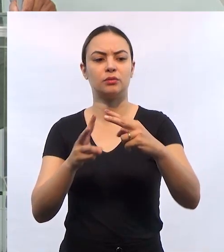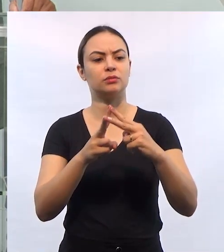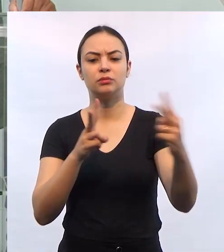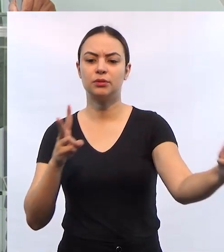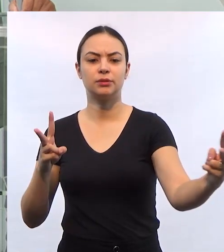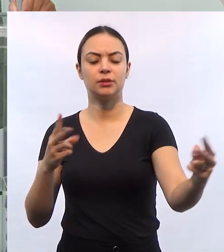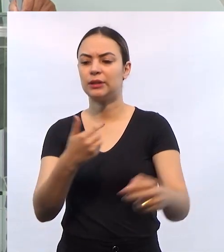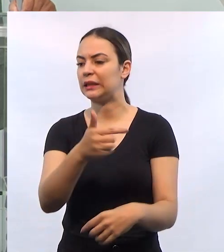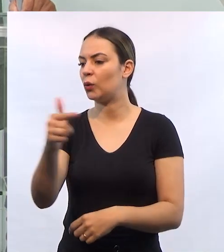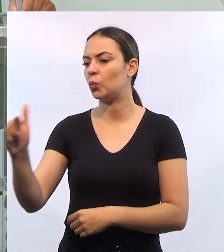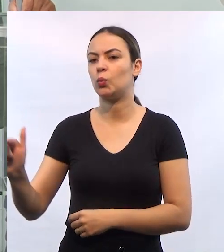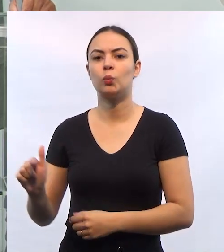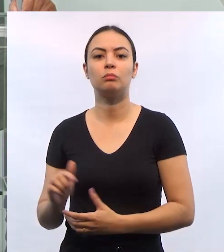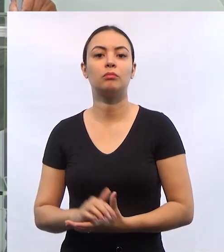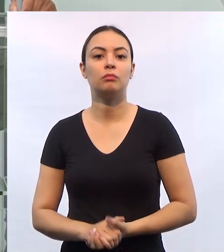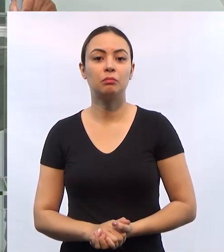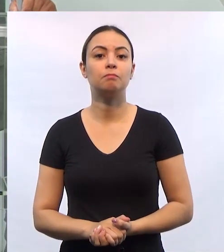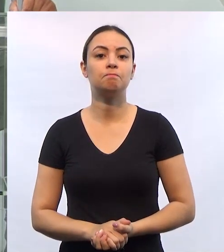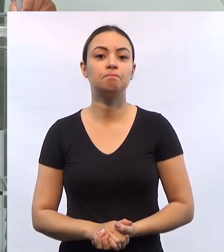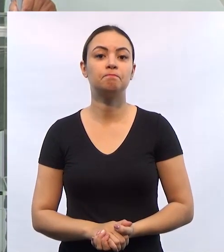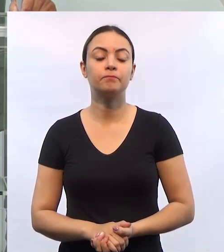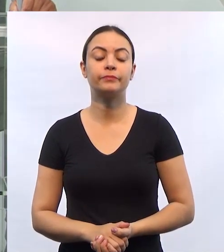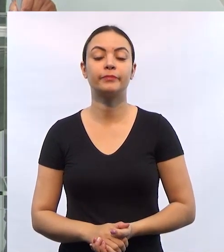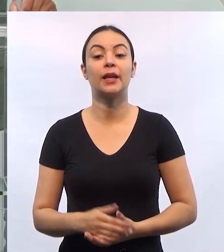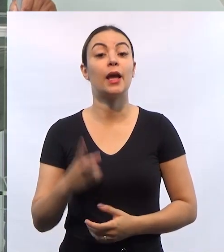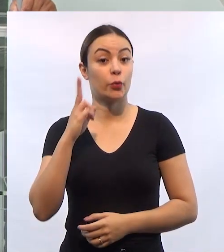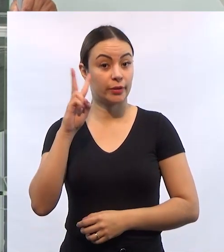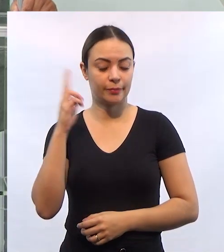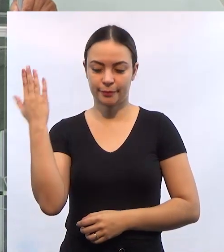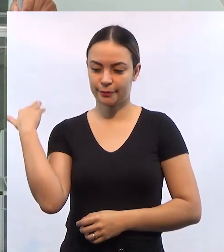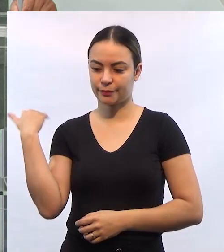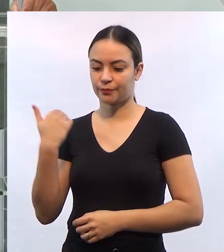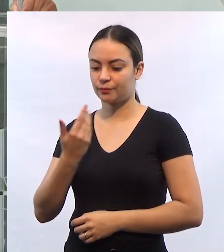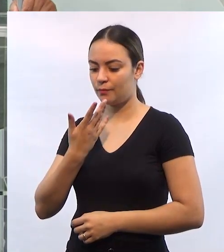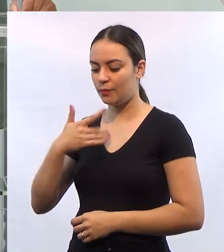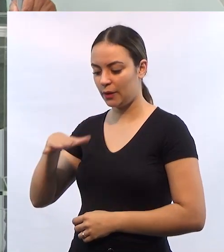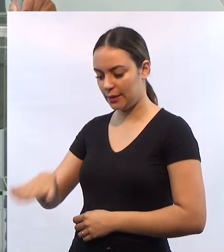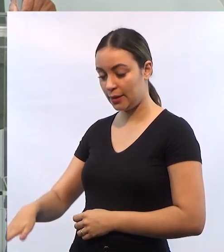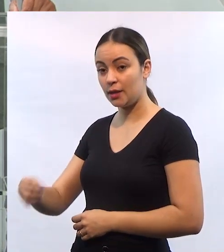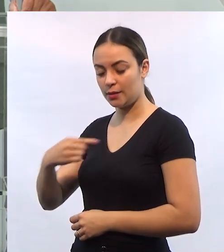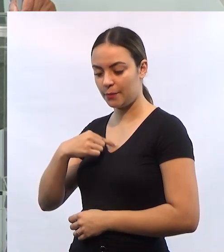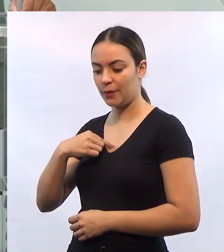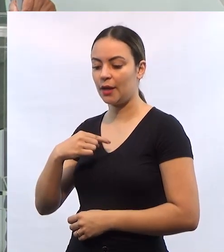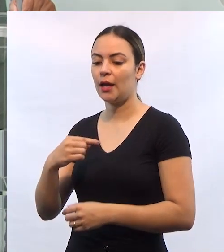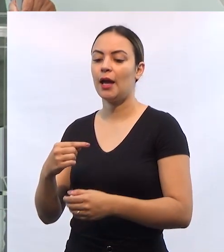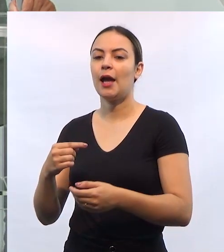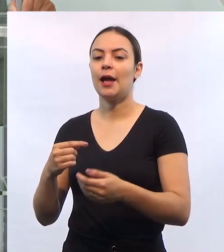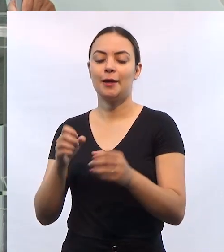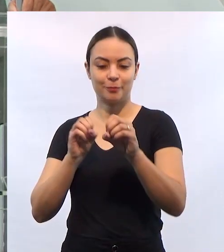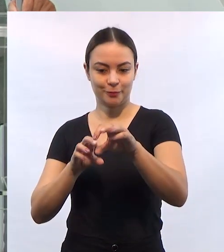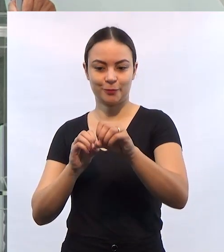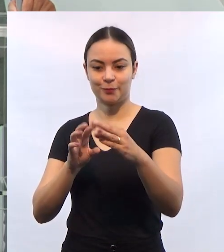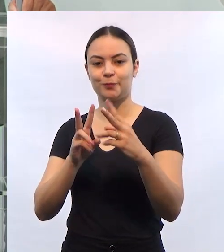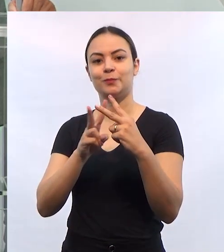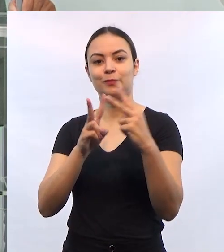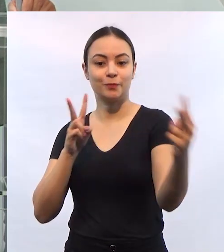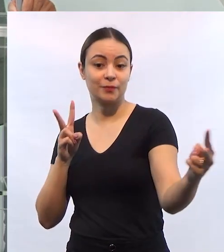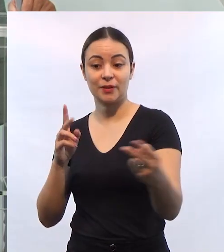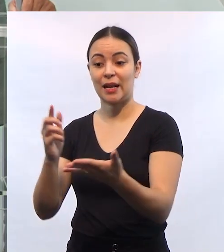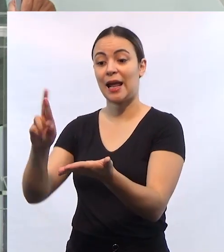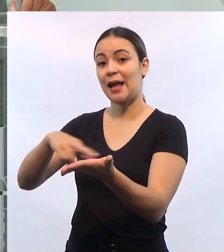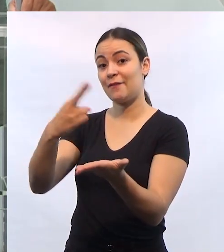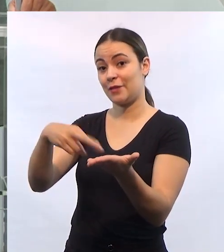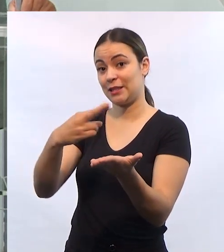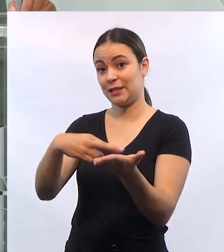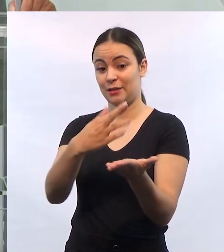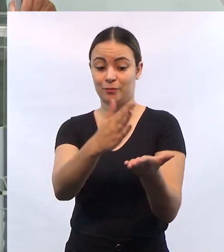lembro, na minha época, quando criança, a educação à distância era por meio de revistinhas. Faziam assinaturas mensais e chegava lá o curso. E